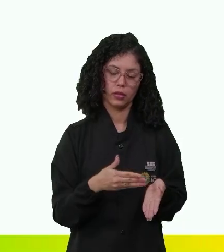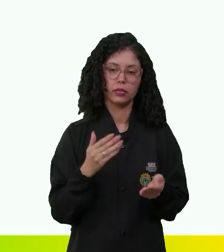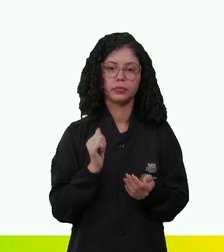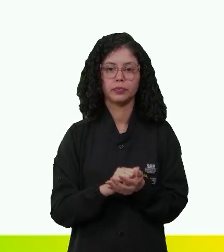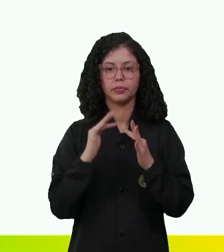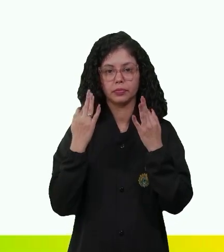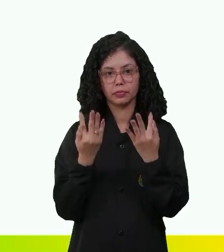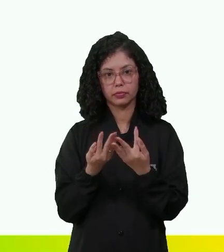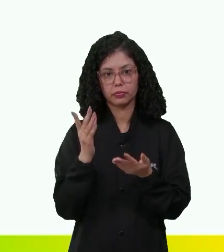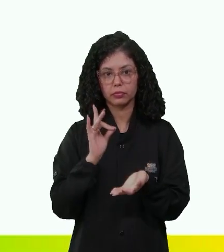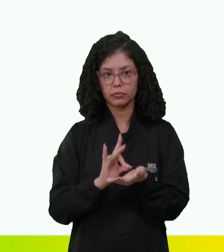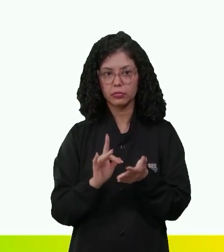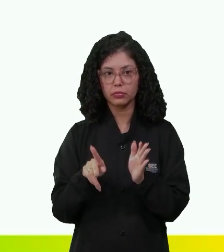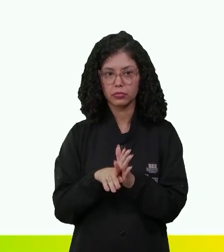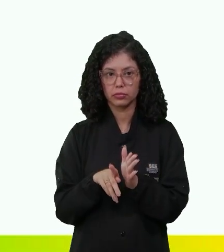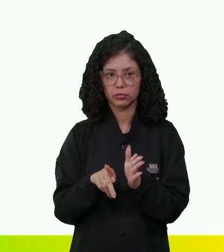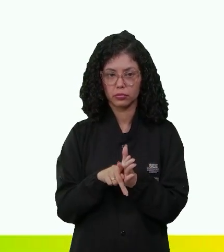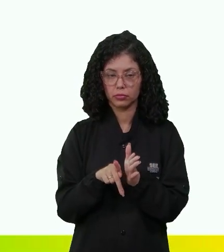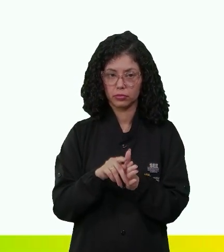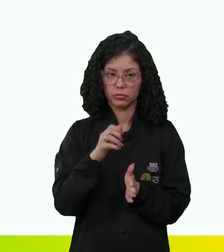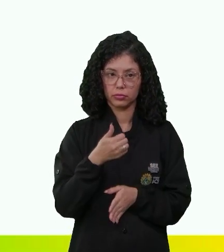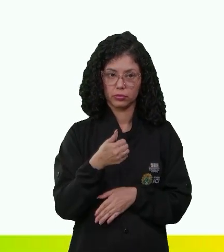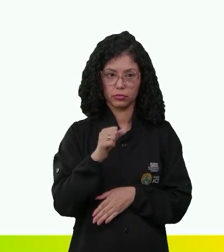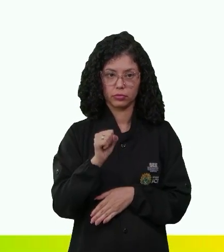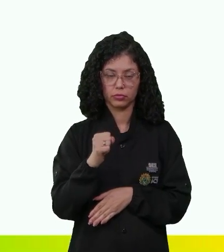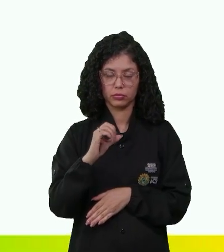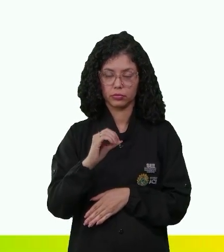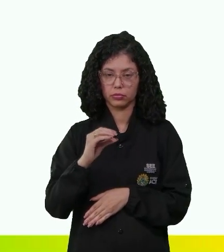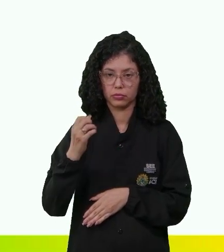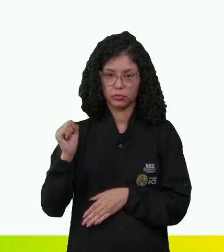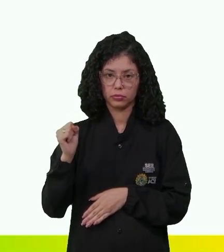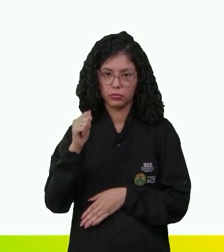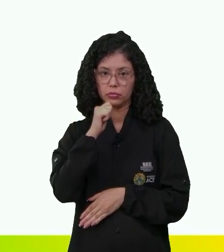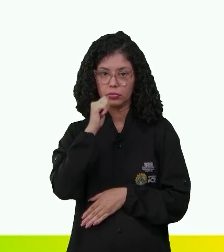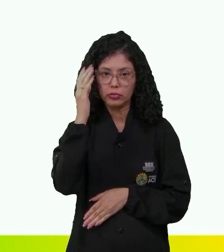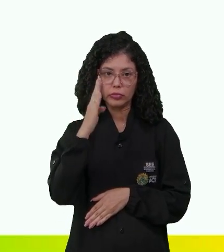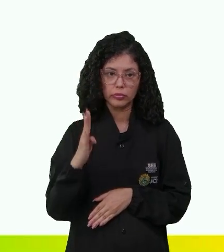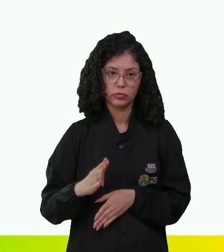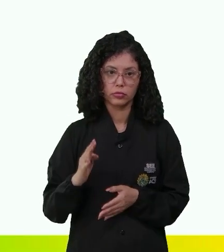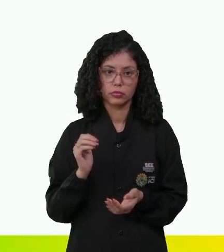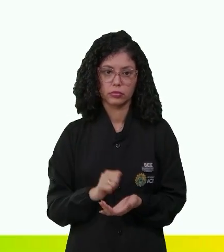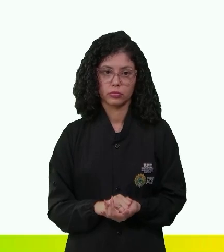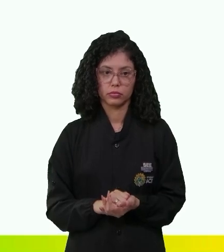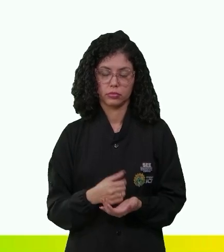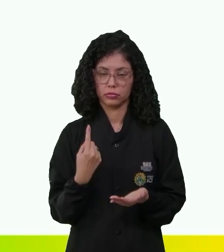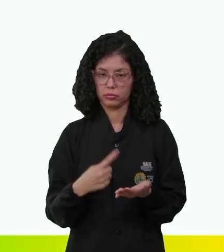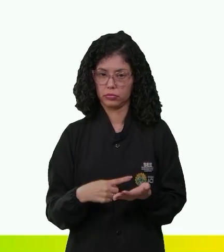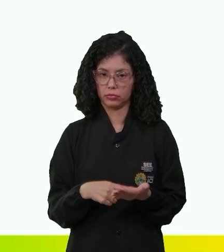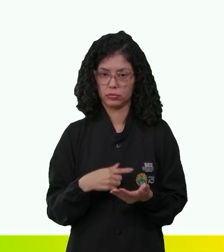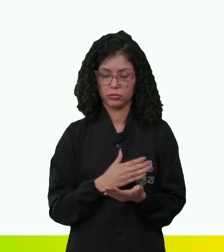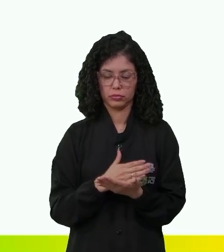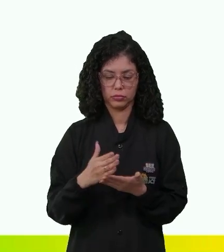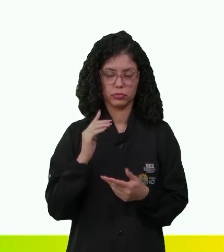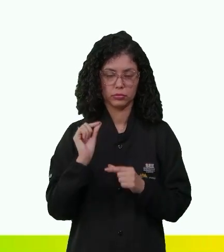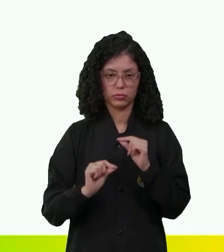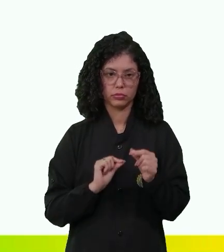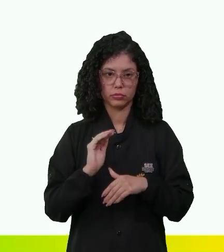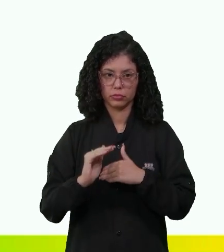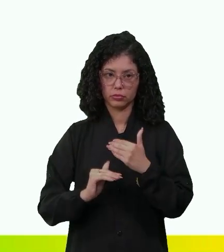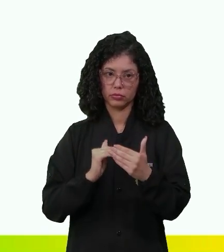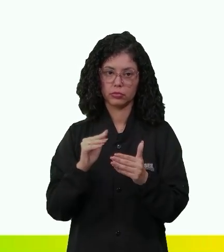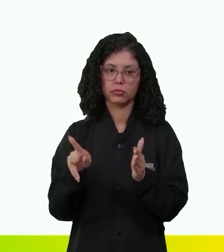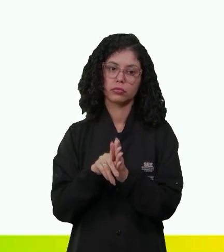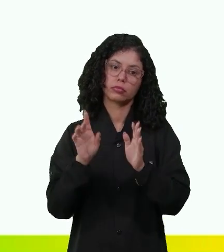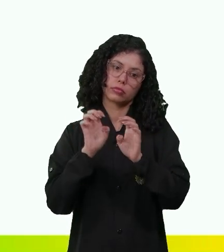em 1808 foi um dos marcos da formação do Estado brasileiro, marcada com o início do desenvolvimento